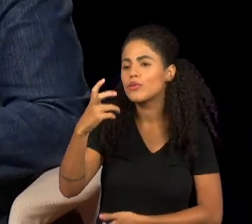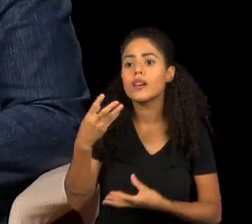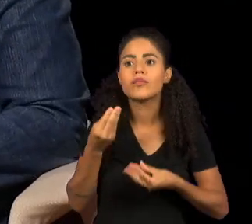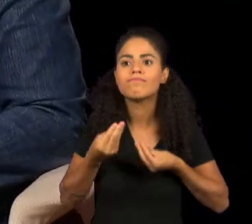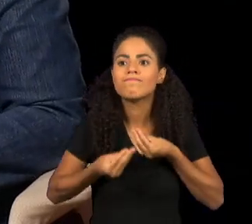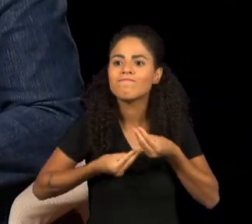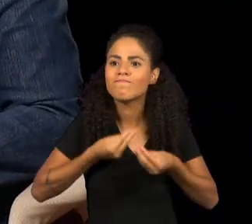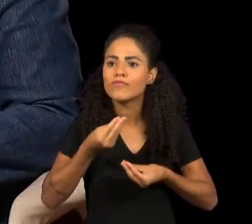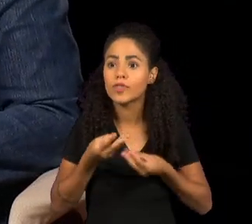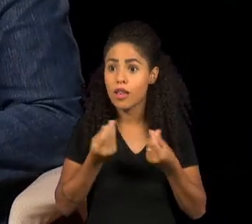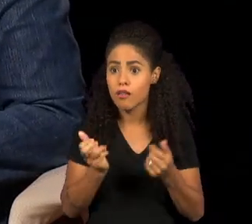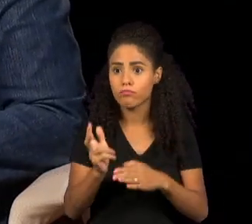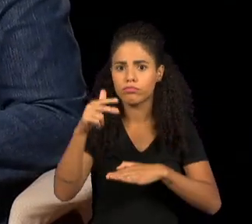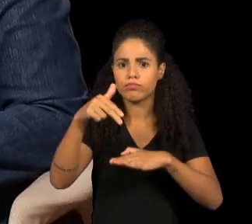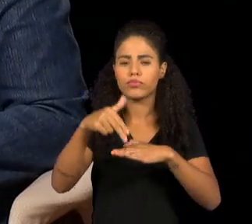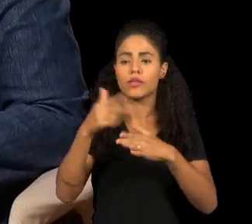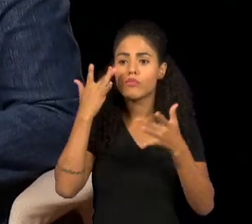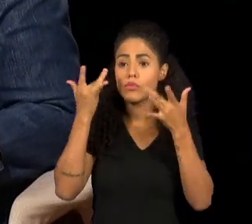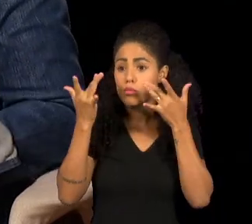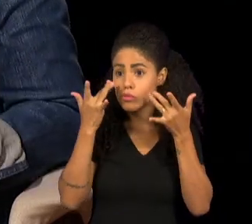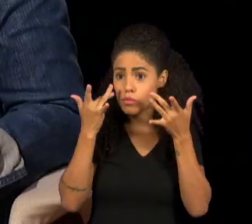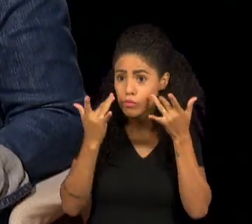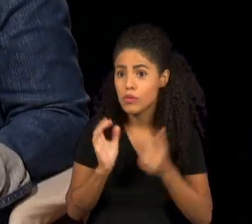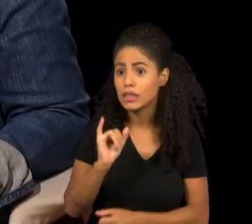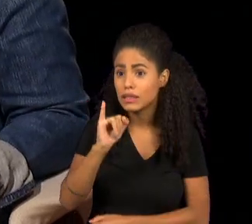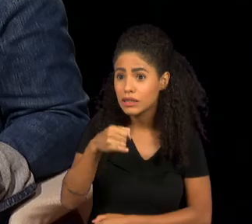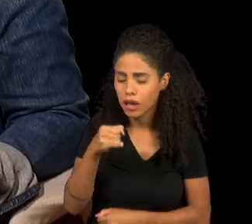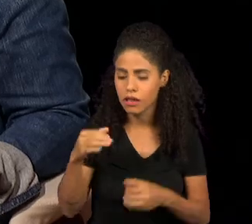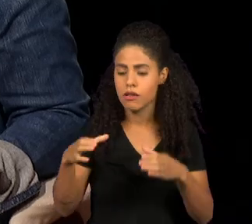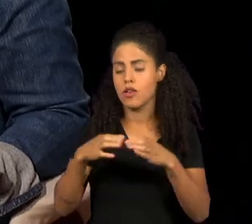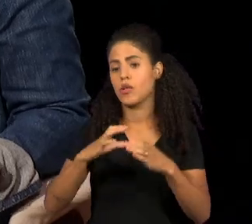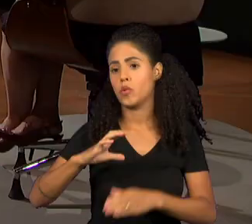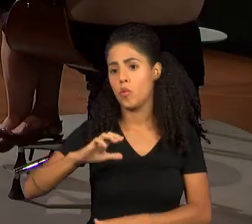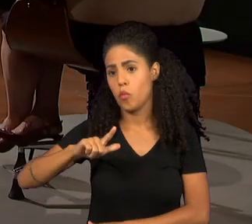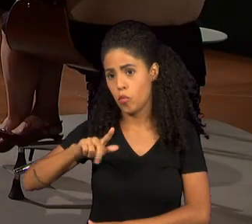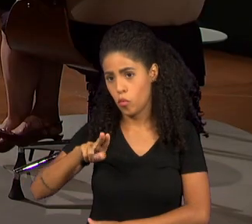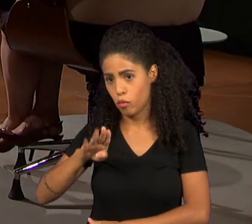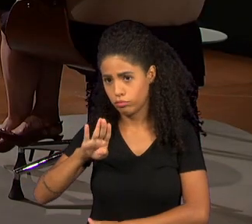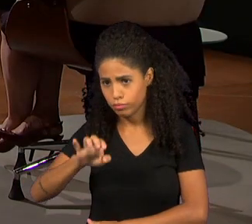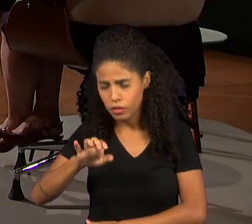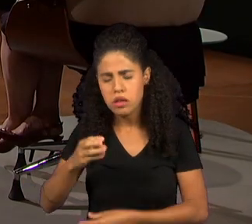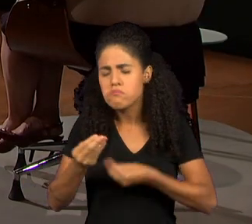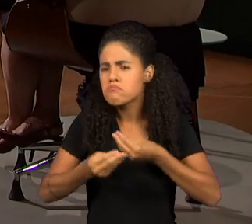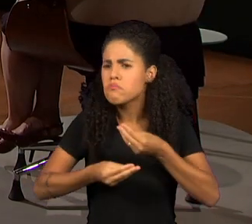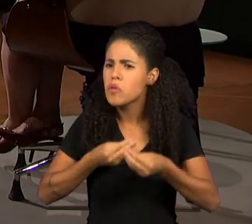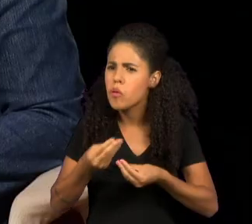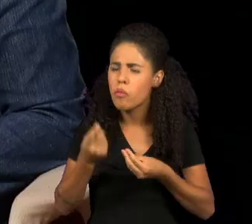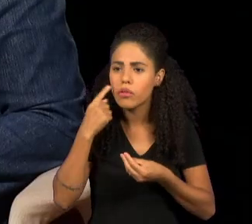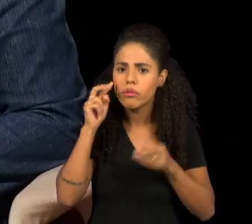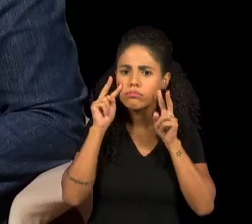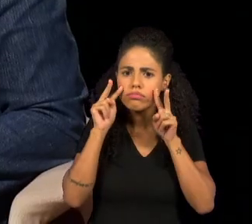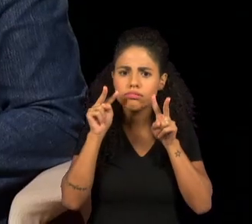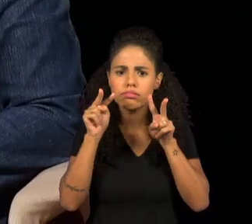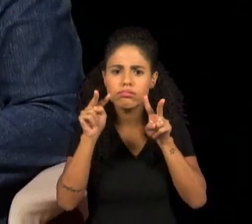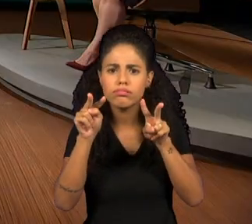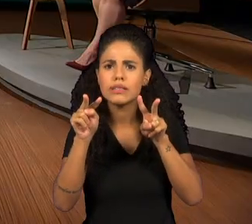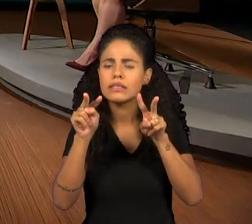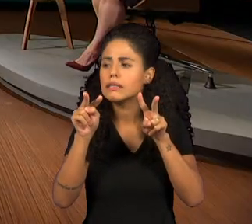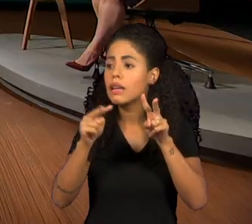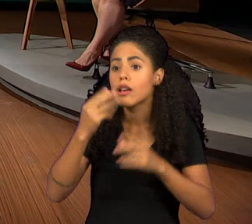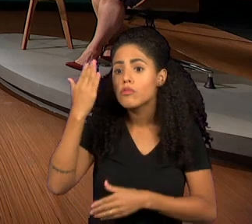um espetáculo também em Mogi Guaçu, no clube, sabe? E eu não podia assistir. Eu